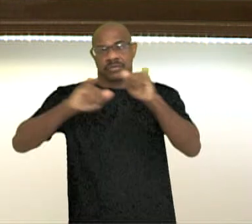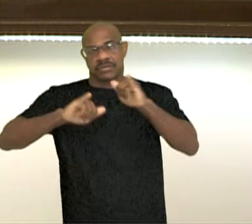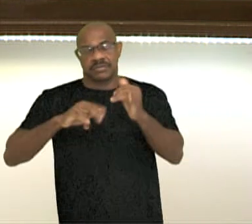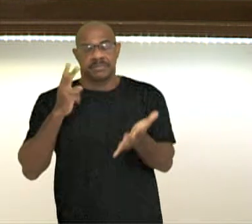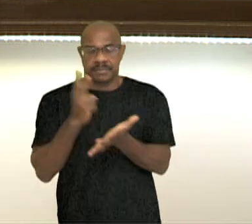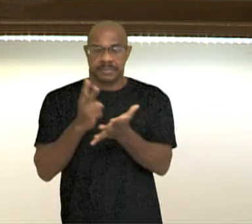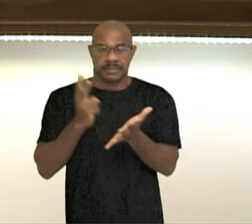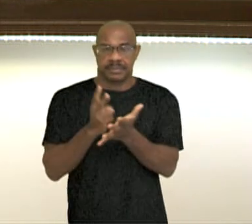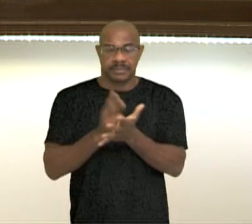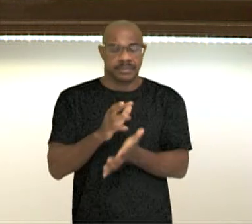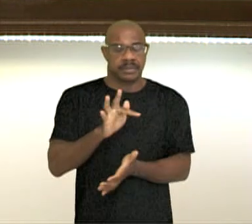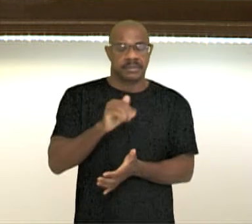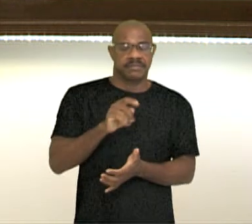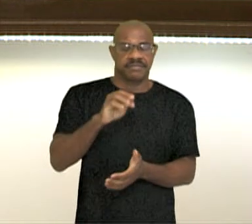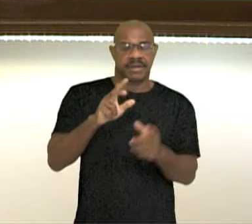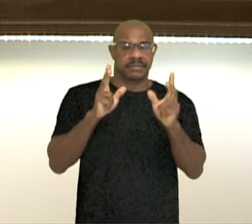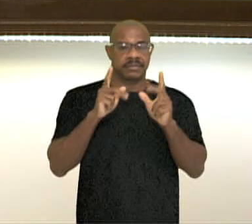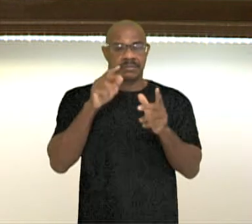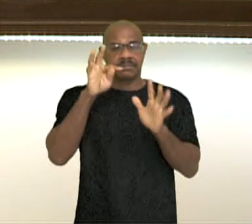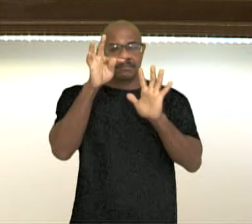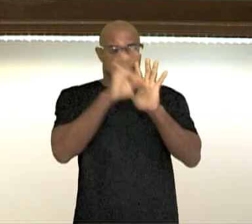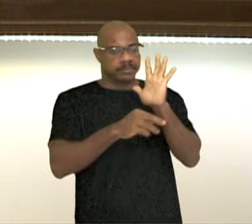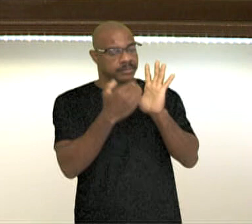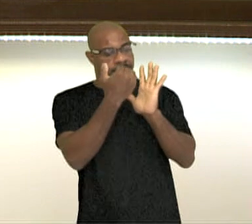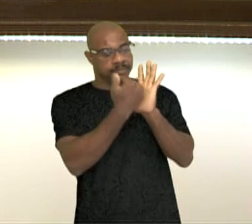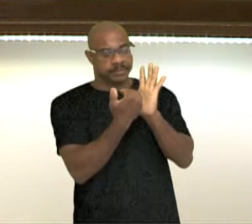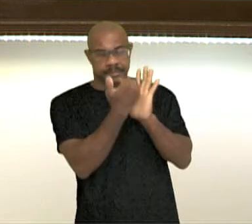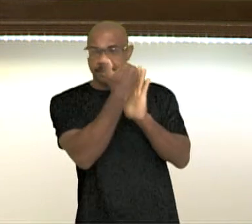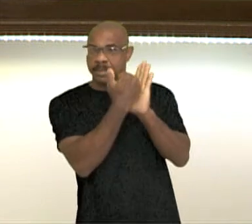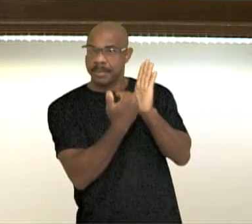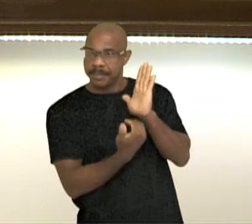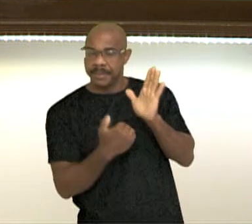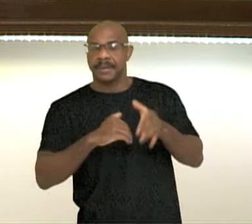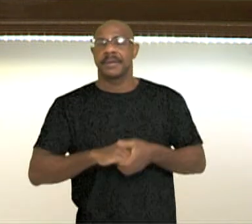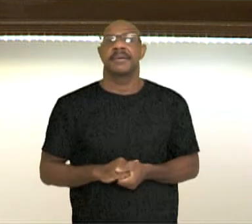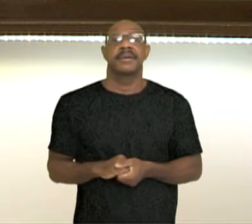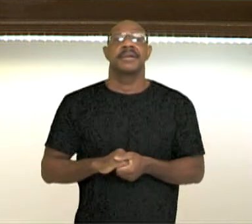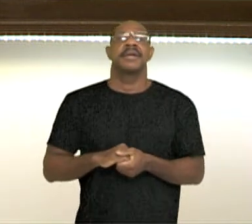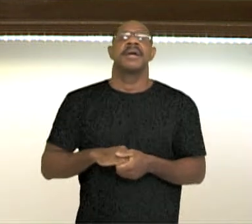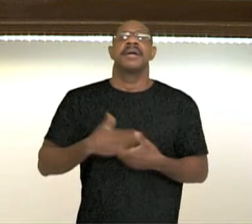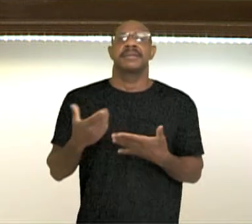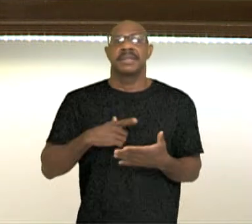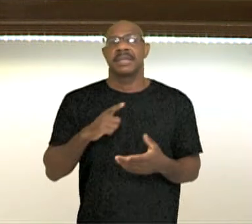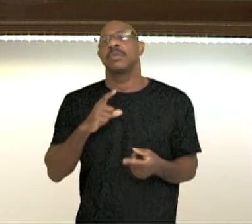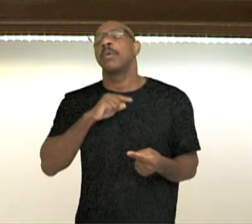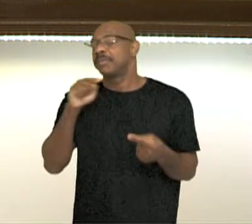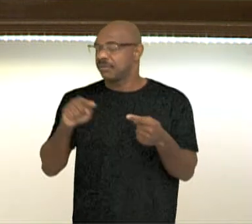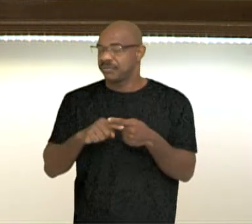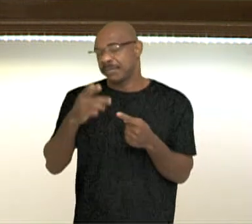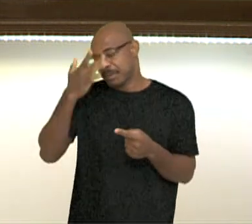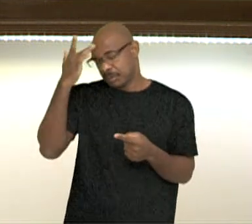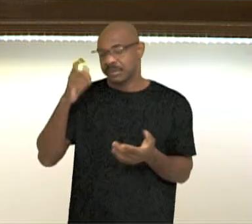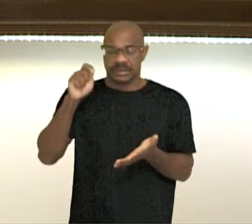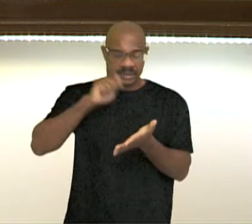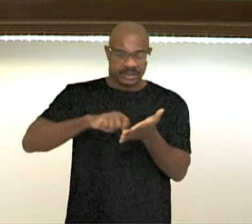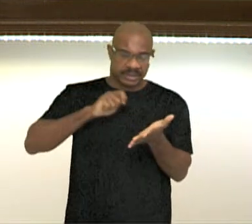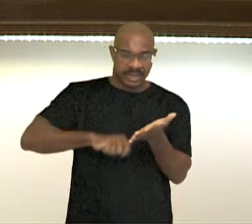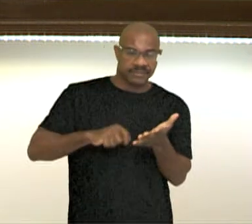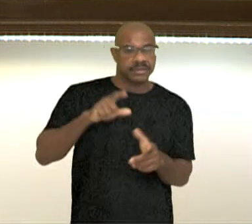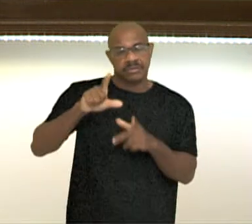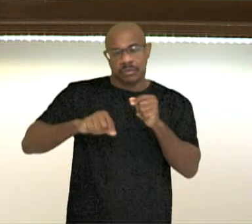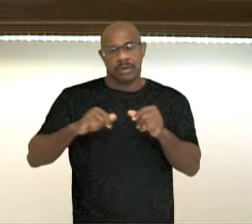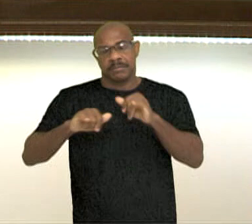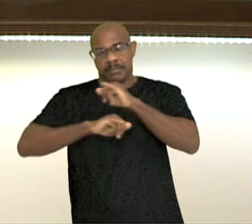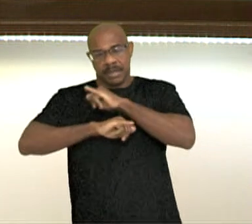fato, apesar de existir uma subjetividade por parte de quem escreve, porque ele escolhe falar essa notícia ou